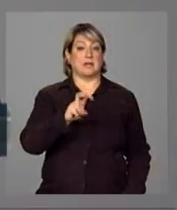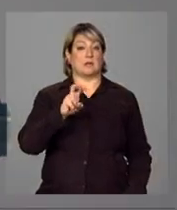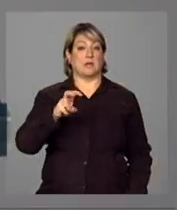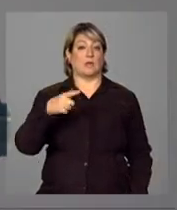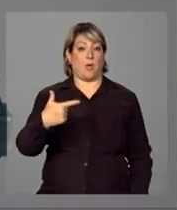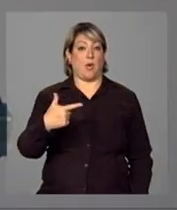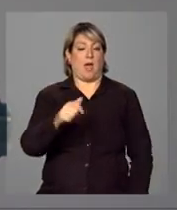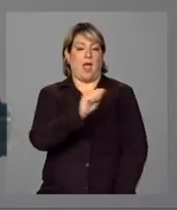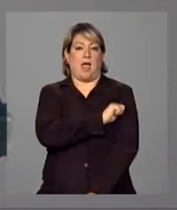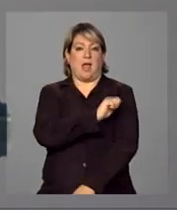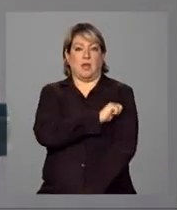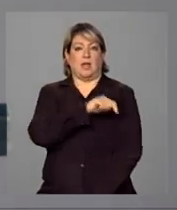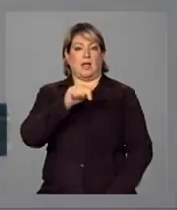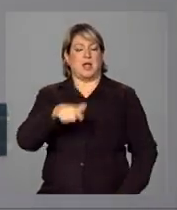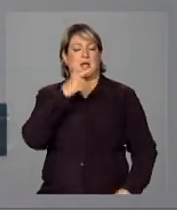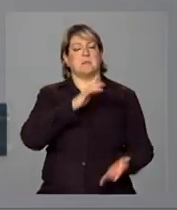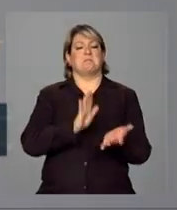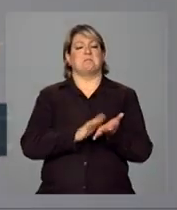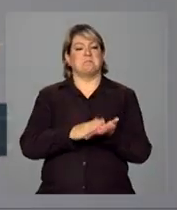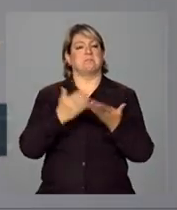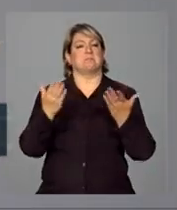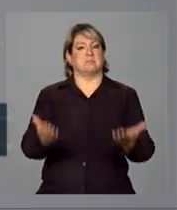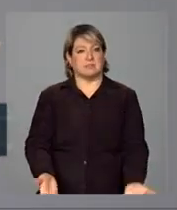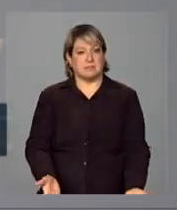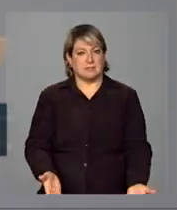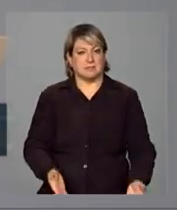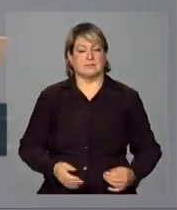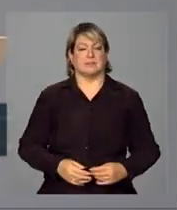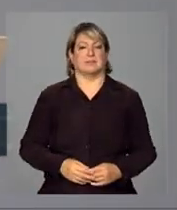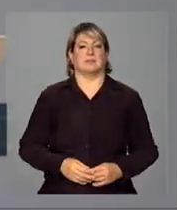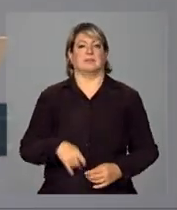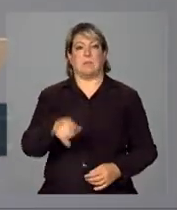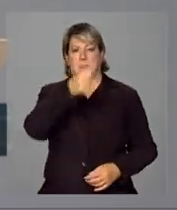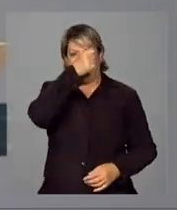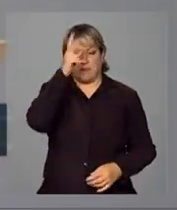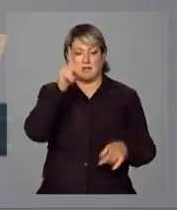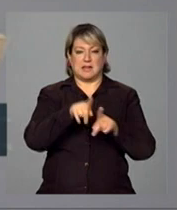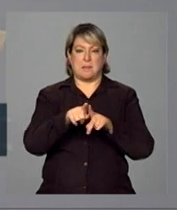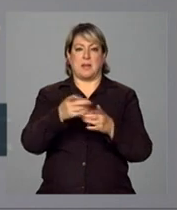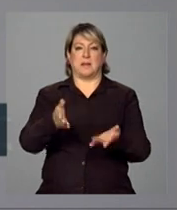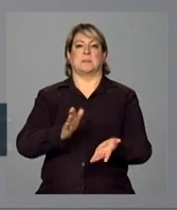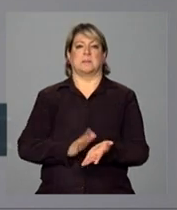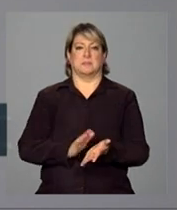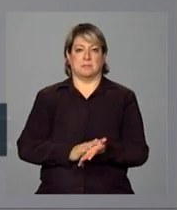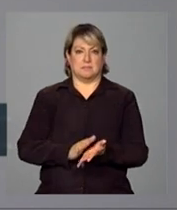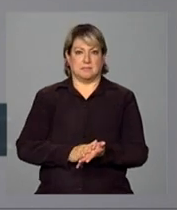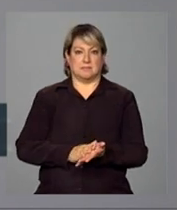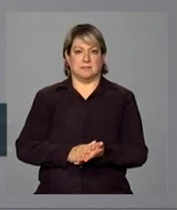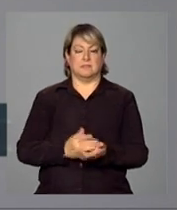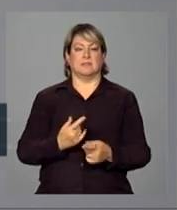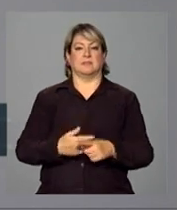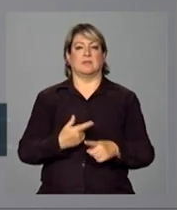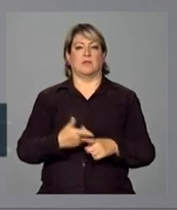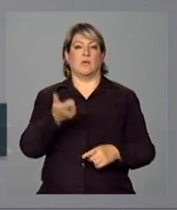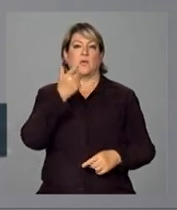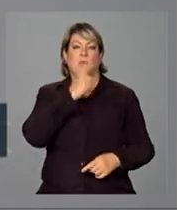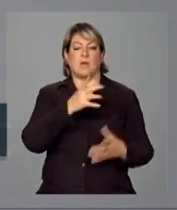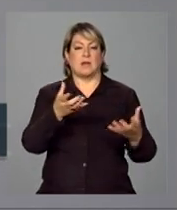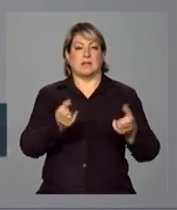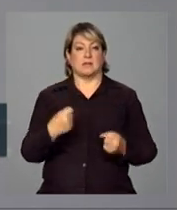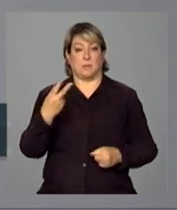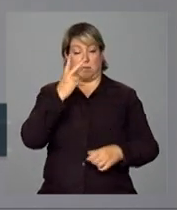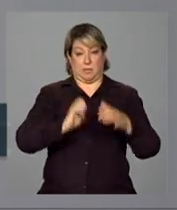5.552 alunos, Porto Alegre está de parabéns, nosso prefeito José Fortunati também. Necessário destacar a adesão e o entusiasmo